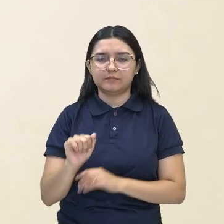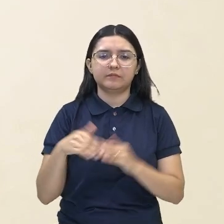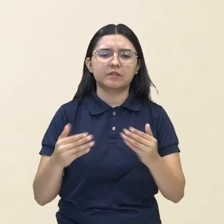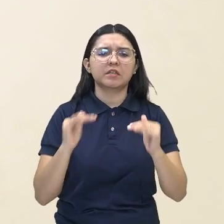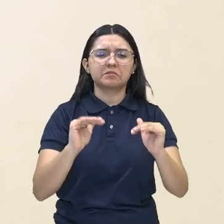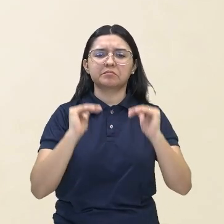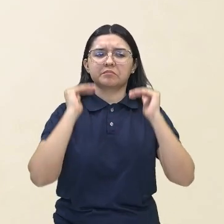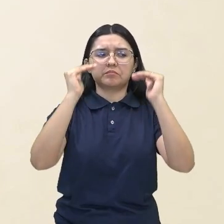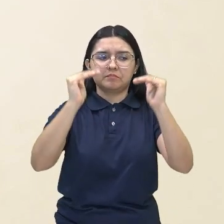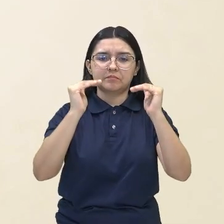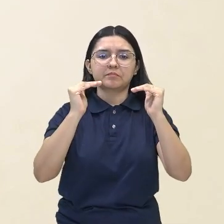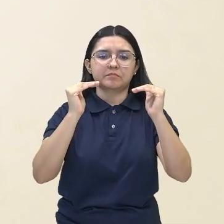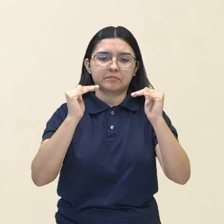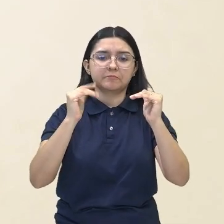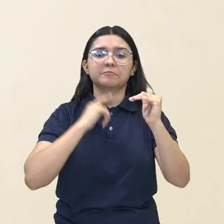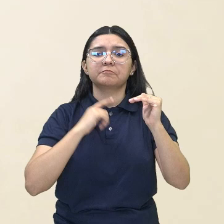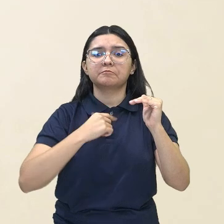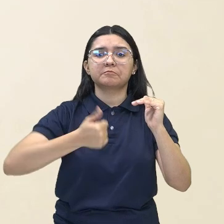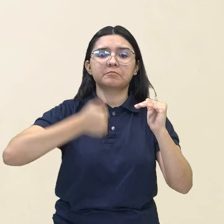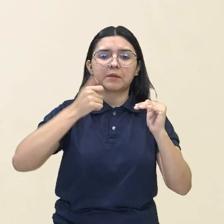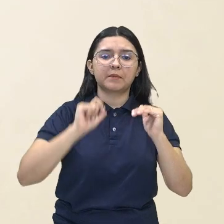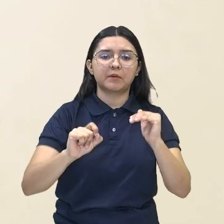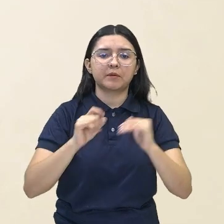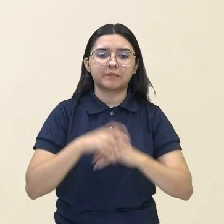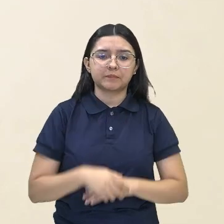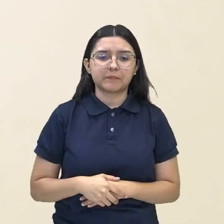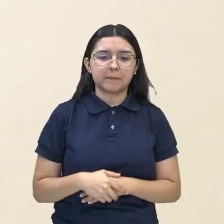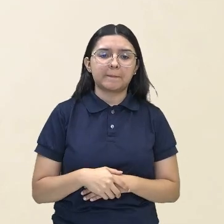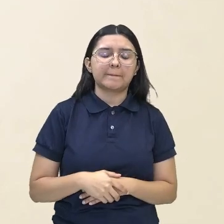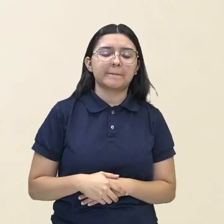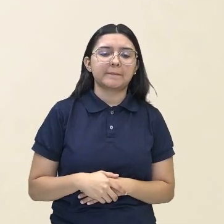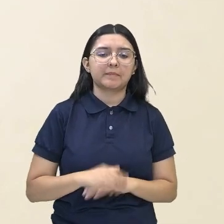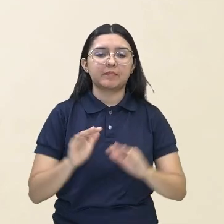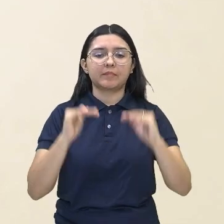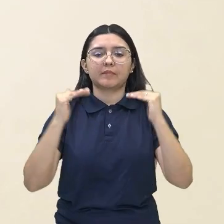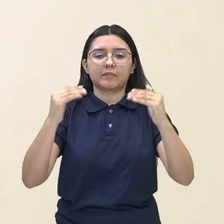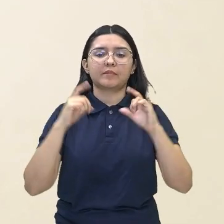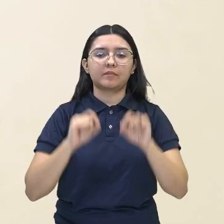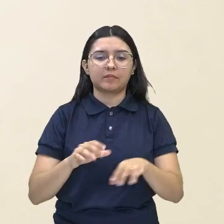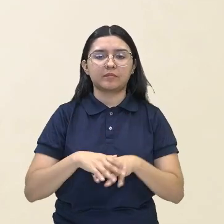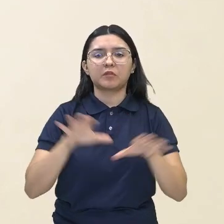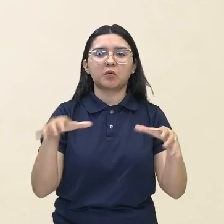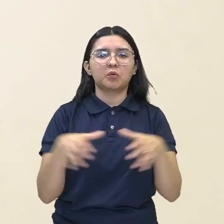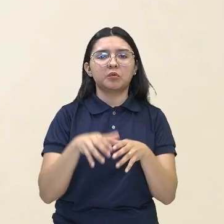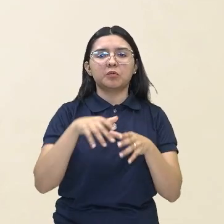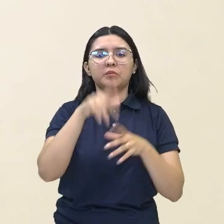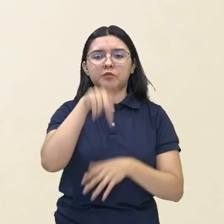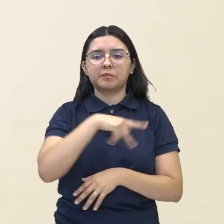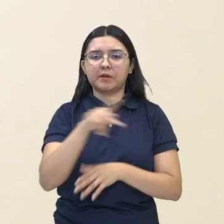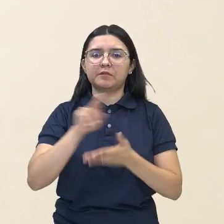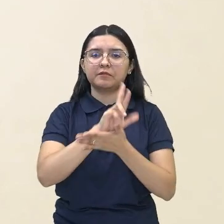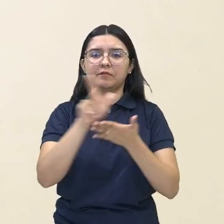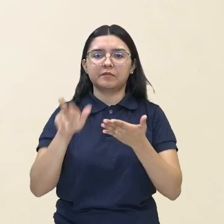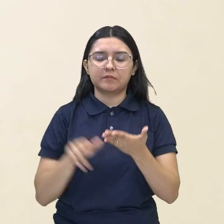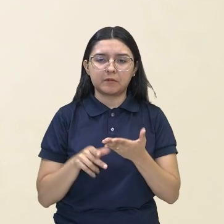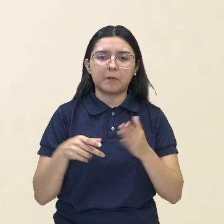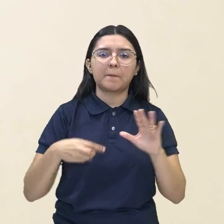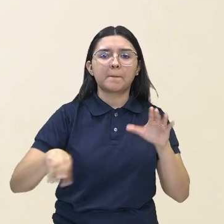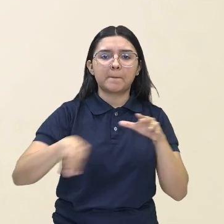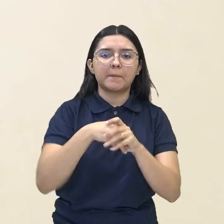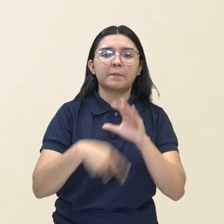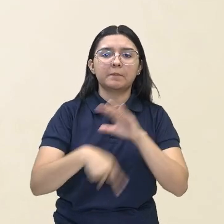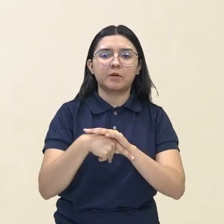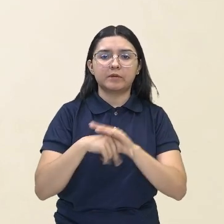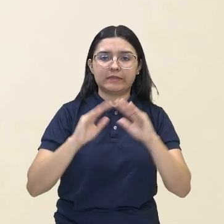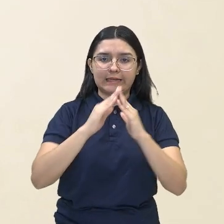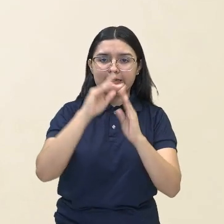No primeiro estado, estava justamente o clero. E quem era o clero, professor? Eram os membros da